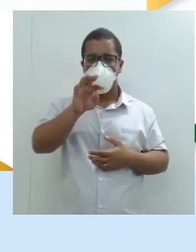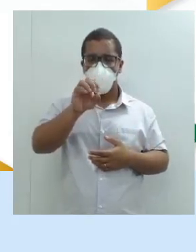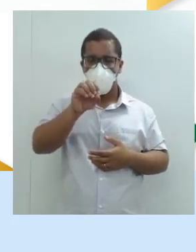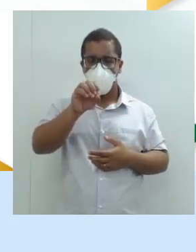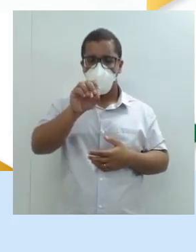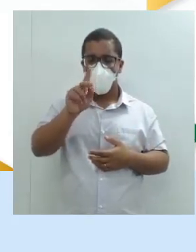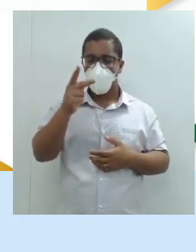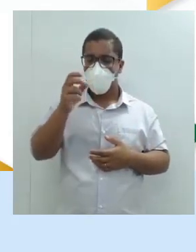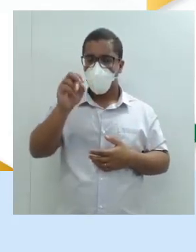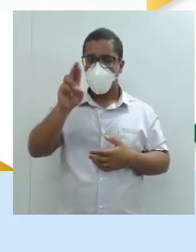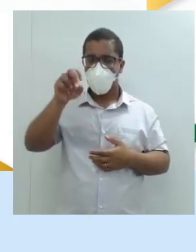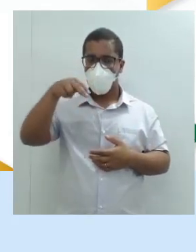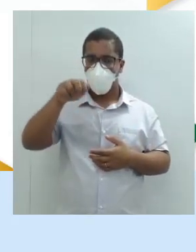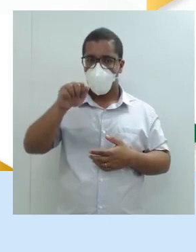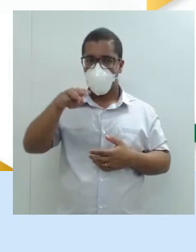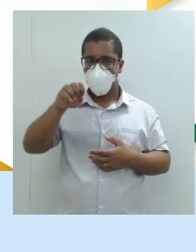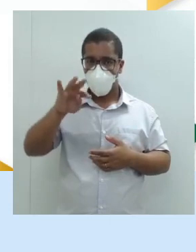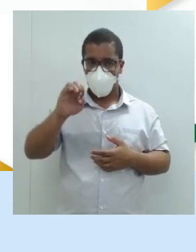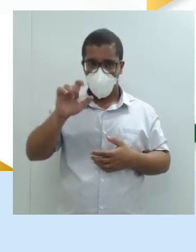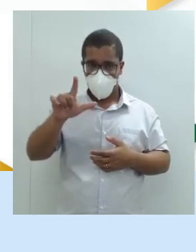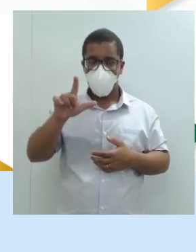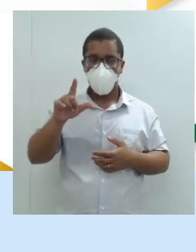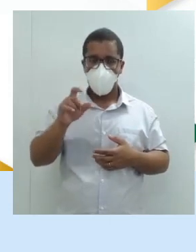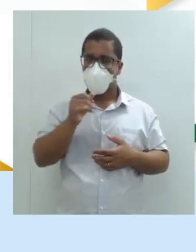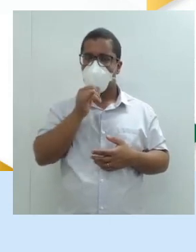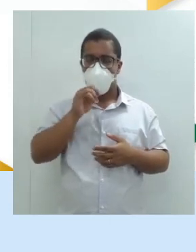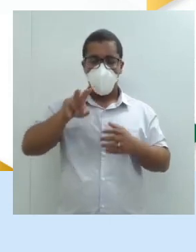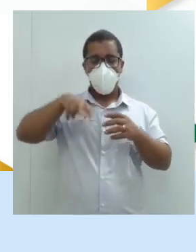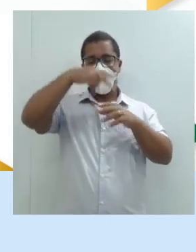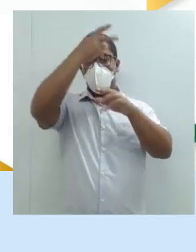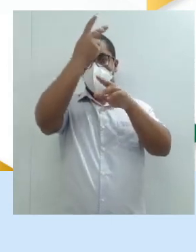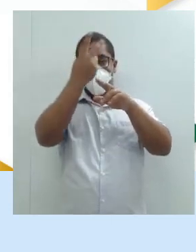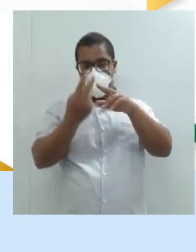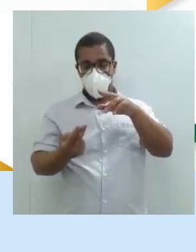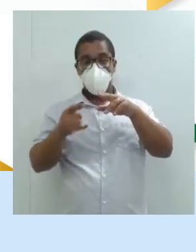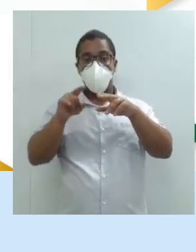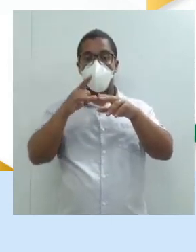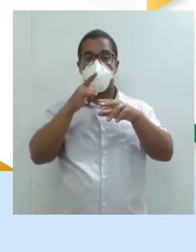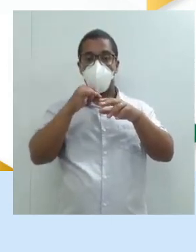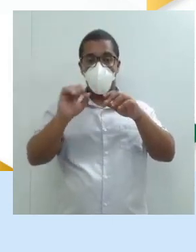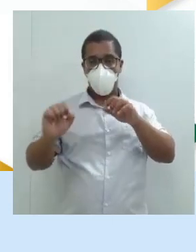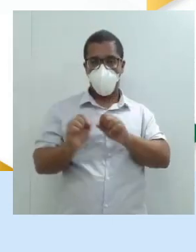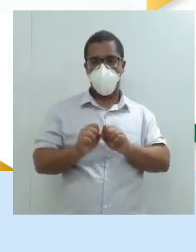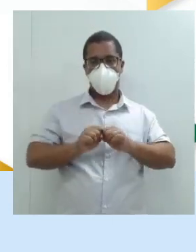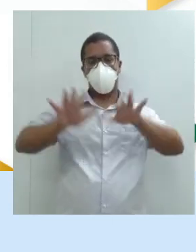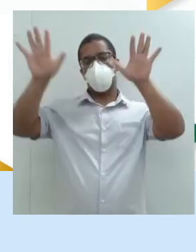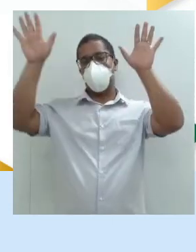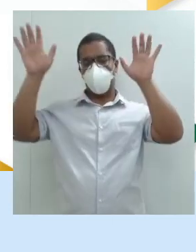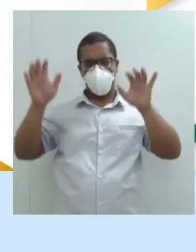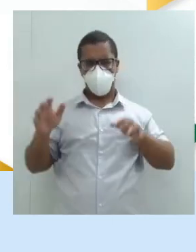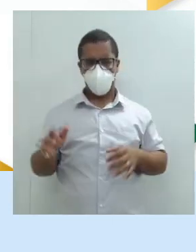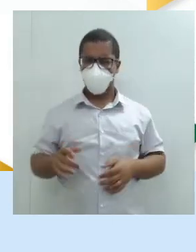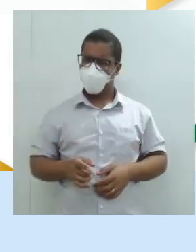ao cair na água, ele não pode jorrar muita água. Ele não pode dar aquele splash. Então, quanto menos